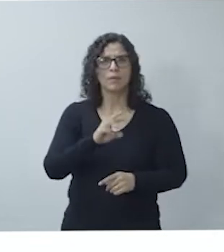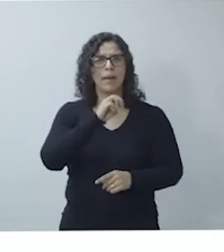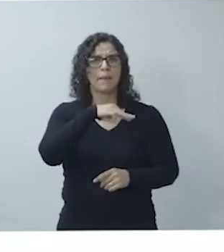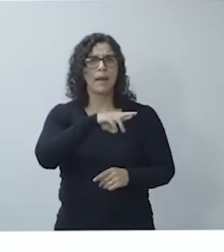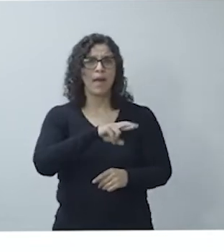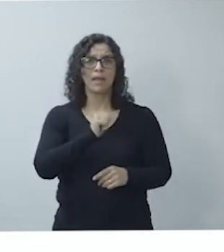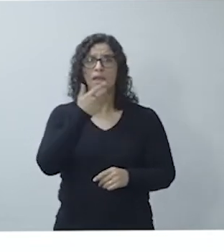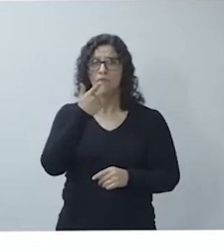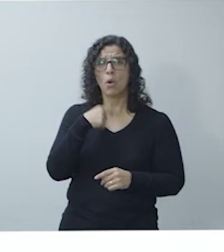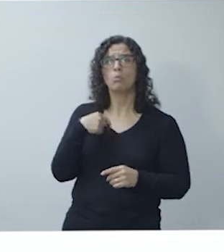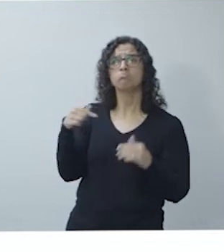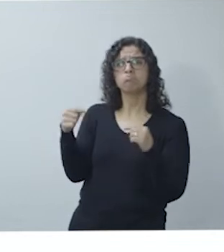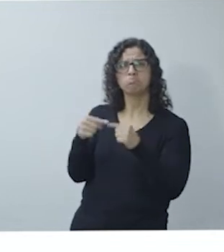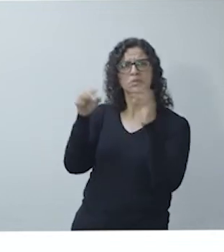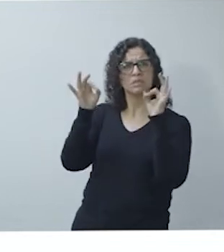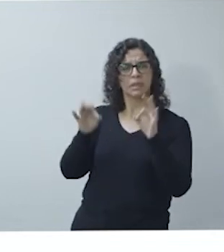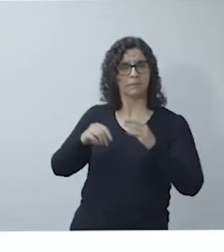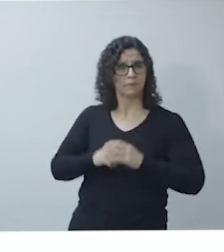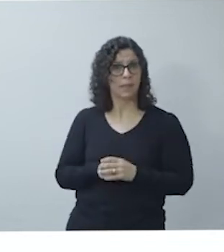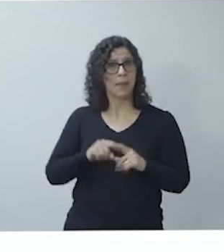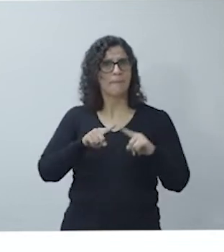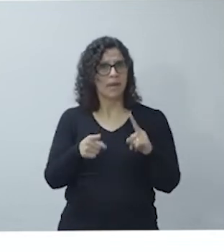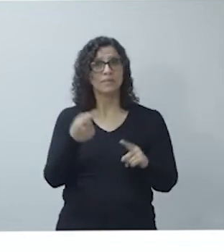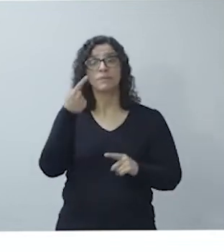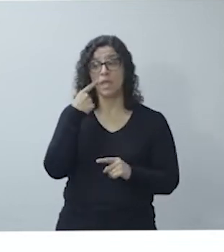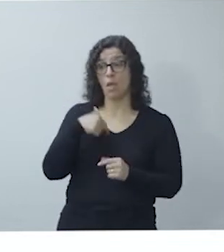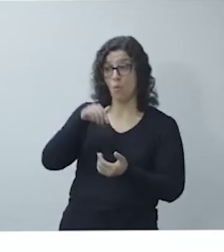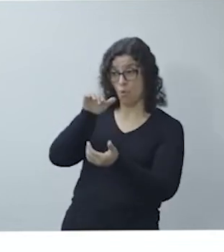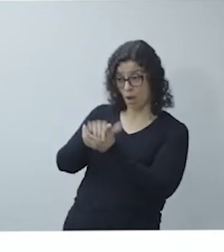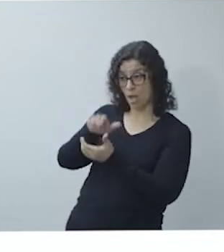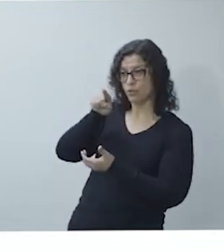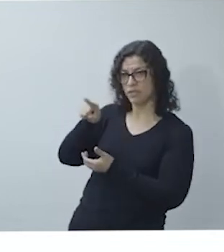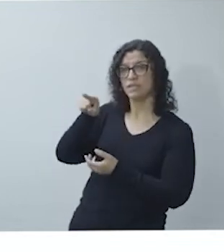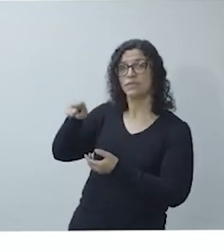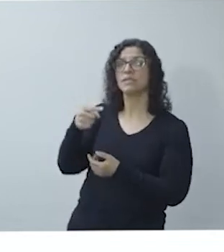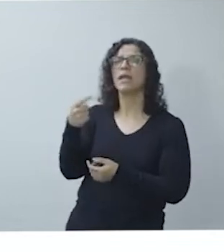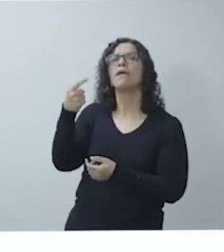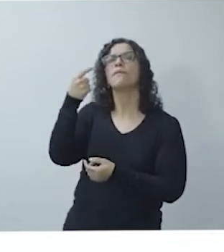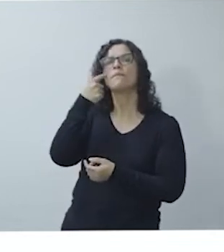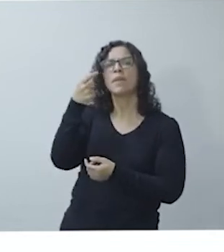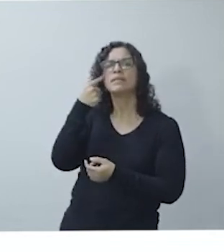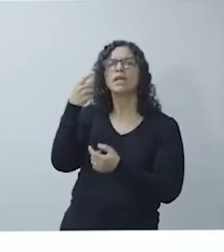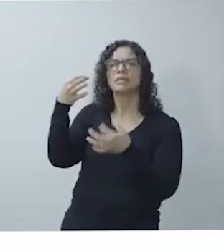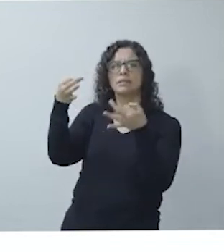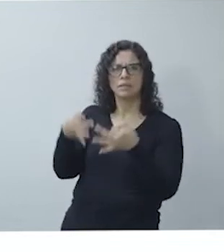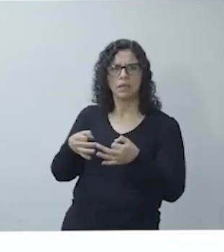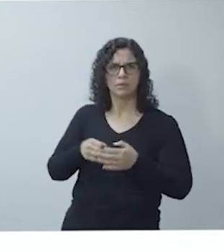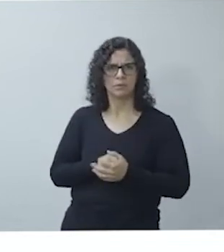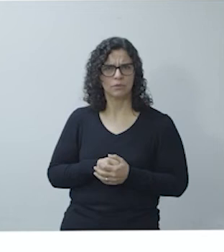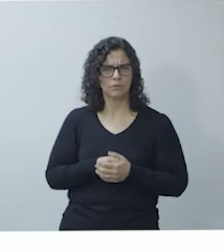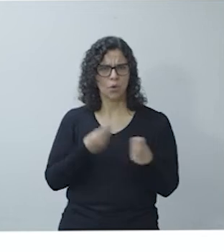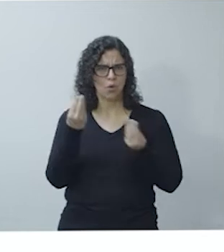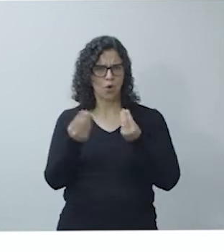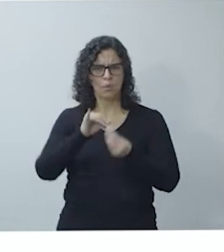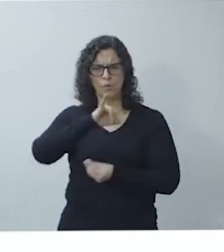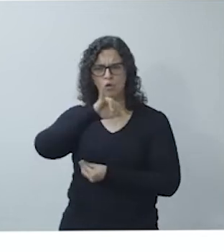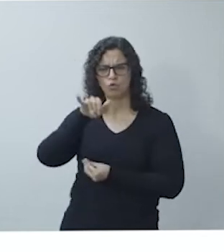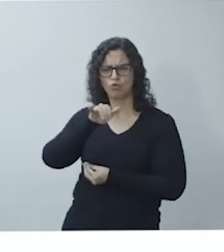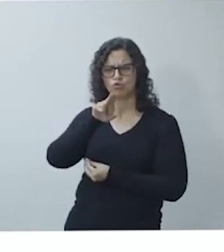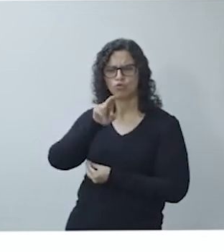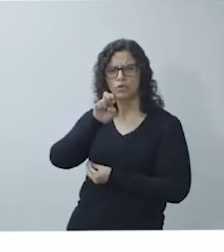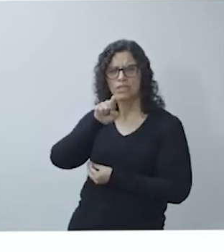Antônia foi condicional. Só caso se o senhor tomar juízo. Mas que chama você